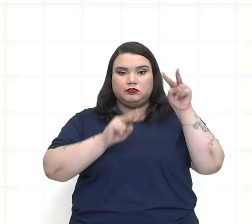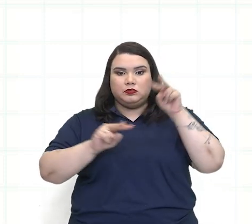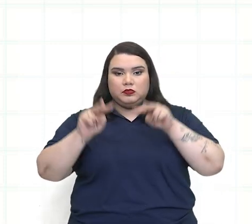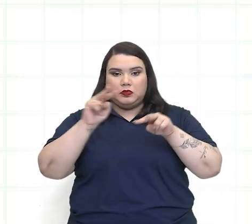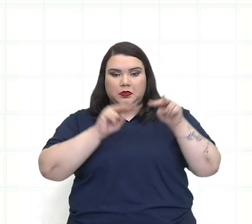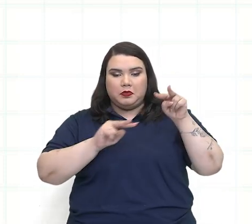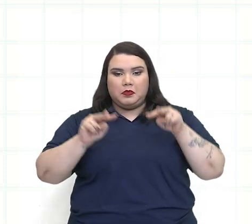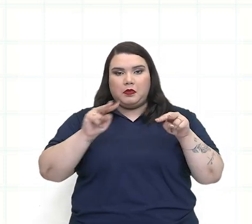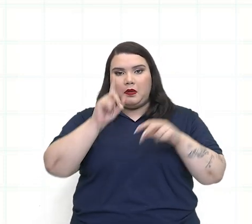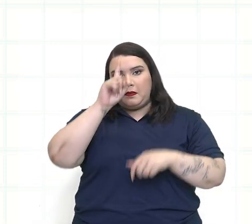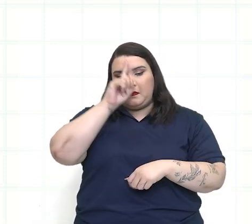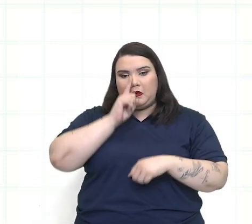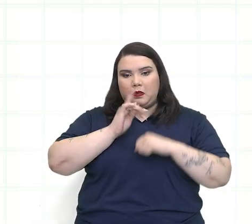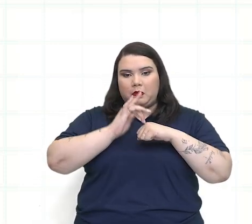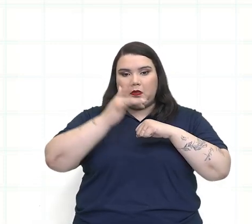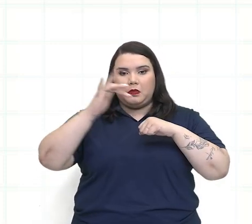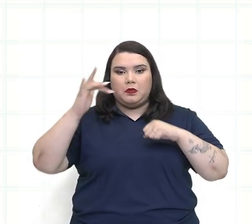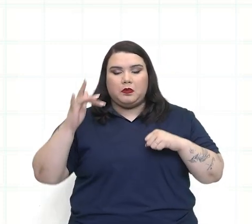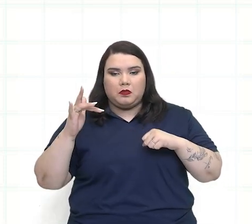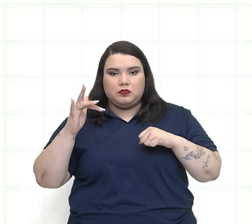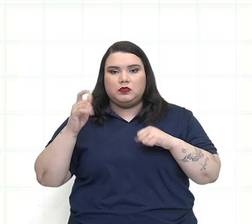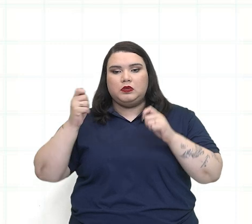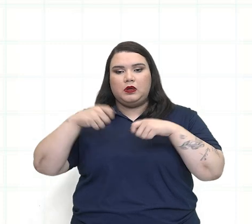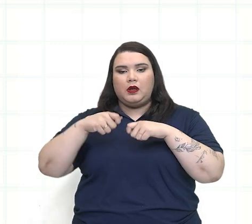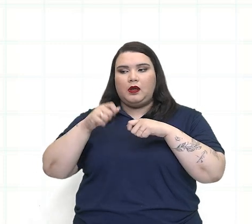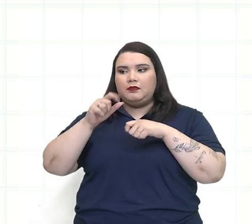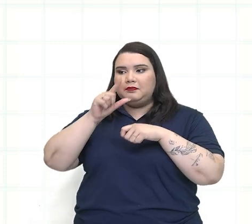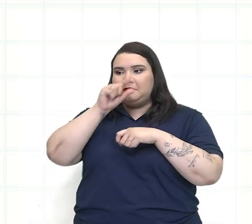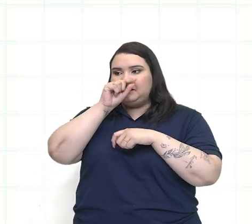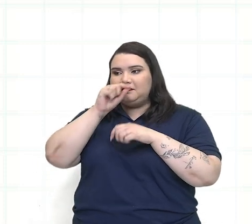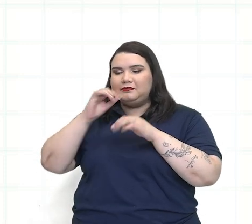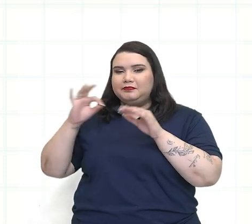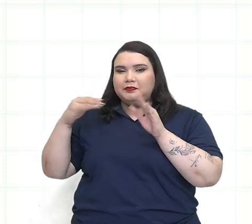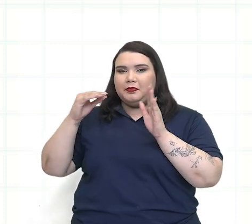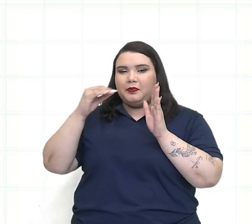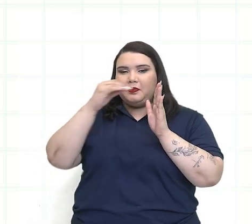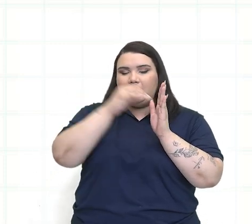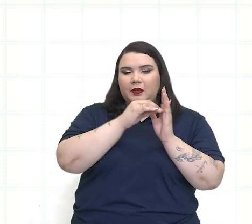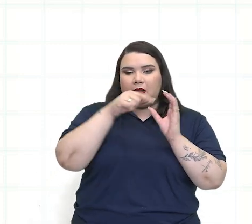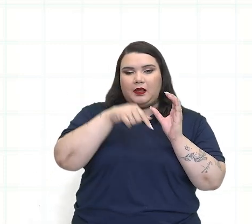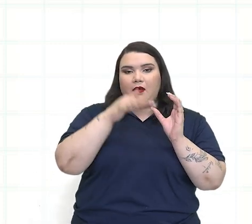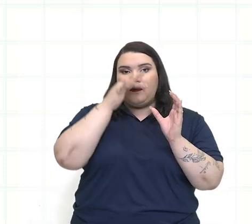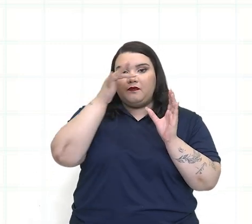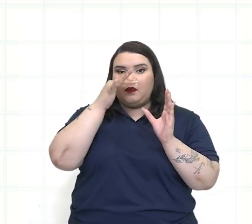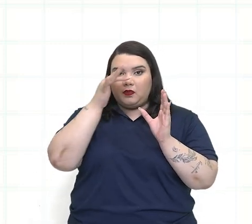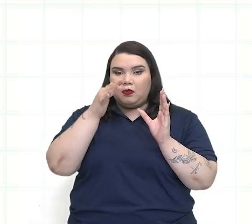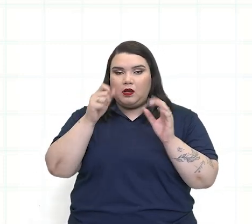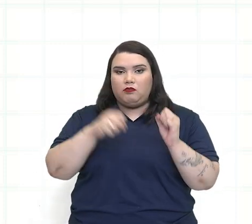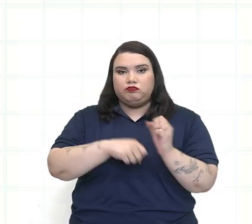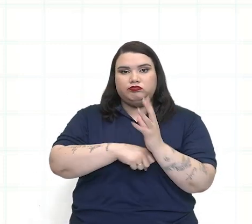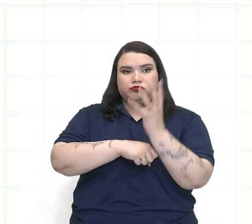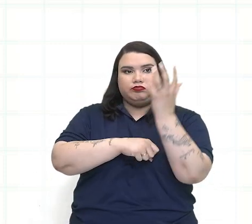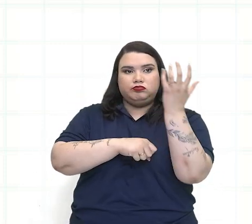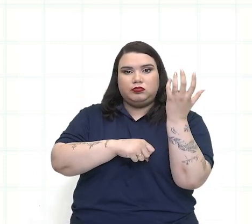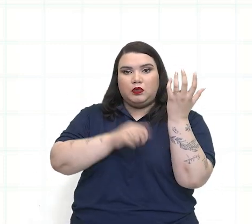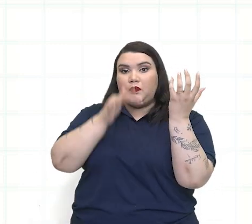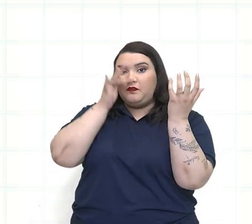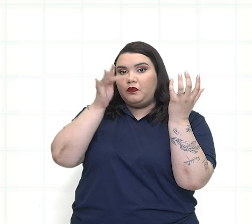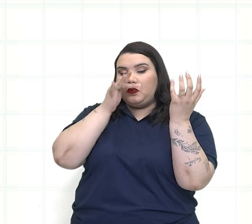os insetos, que bebem as gotas do orvalho nos meus. Então, copo de leite é uma flor,